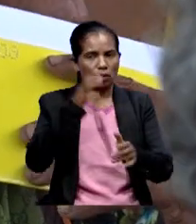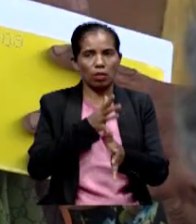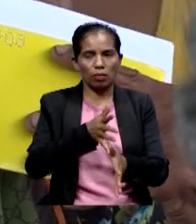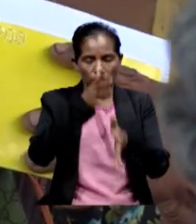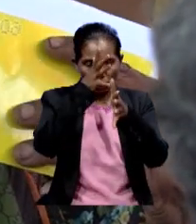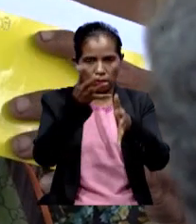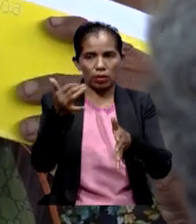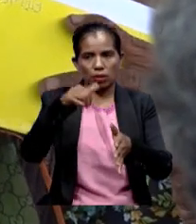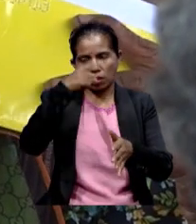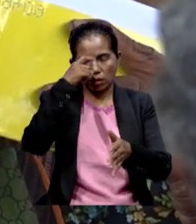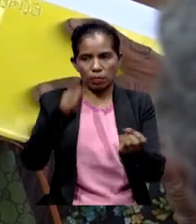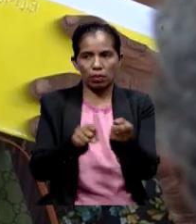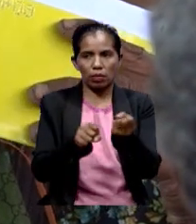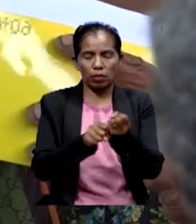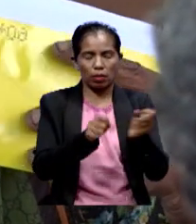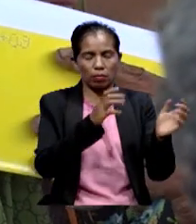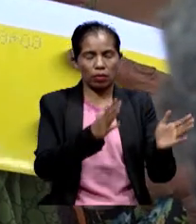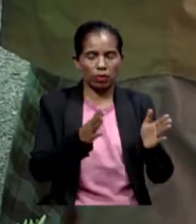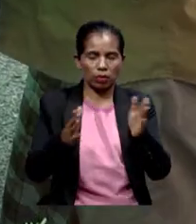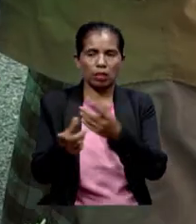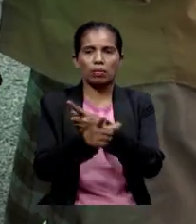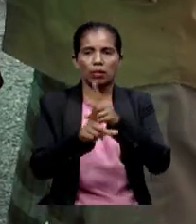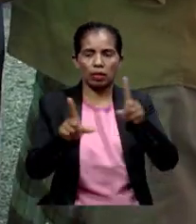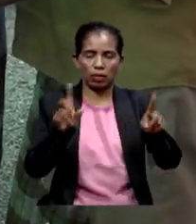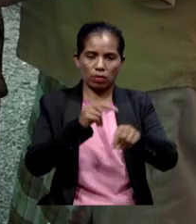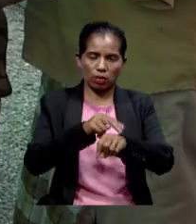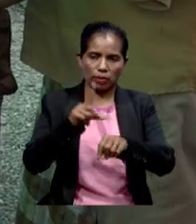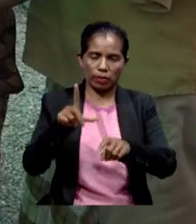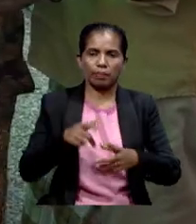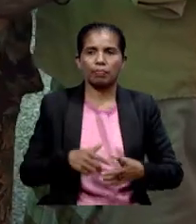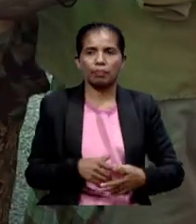Sira, tama contribuiu na processo luta ba libertação nacional, nenian.